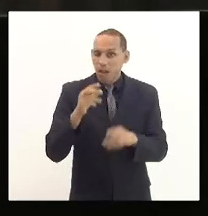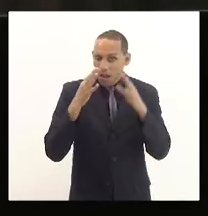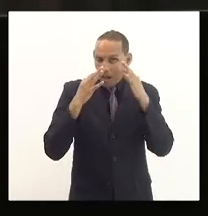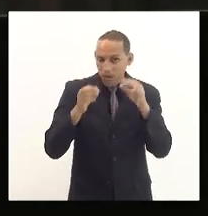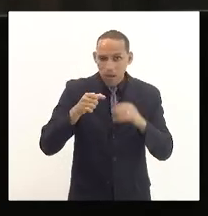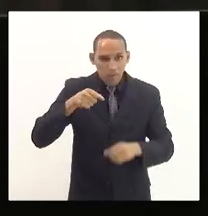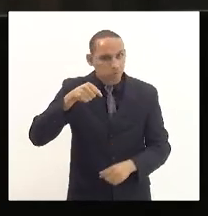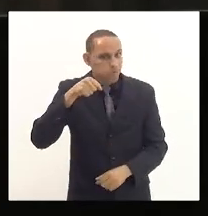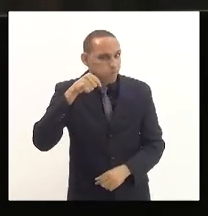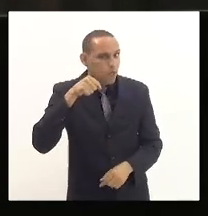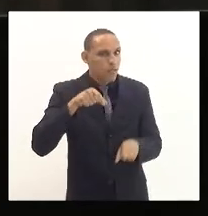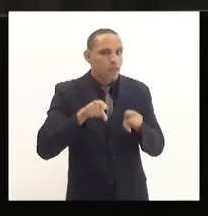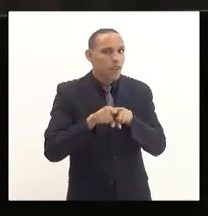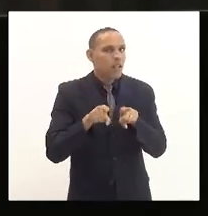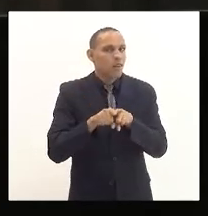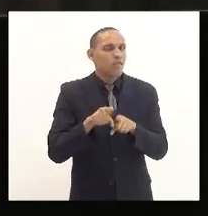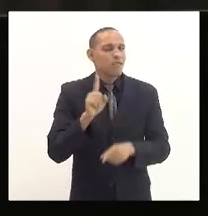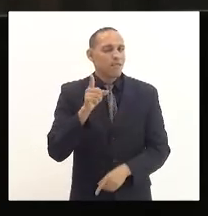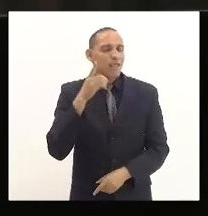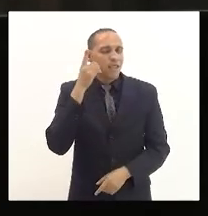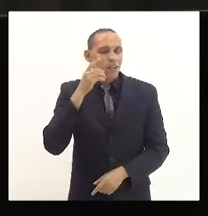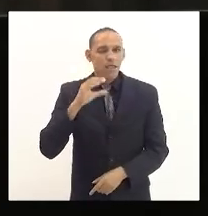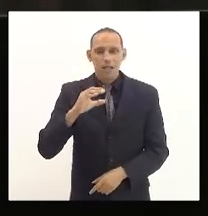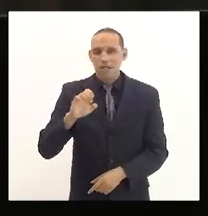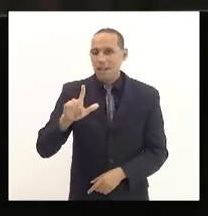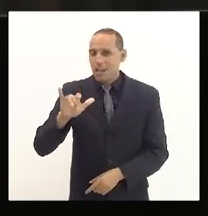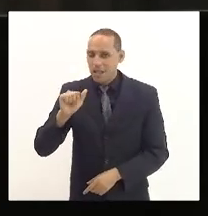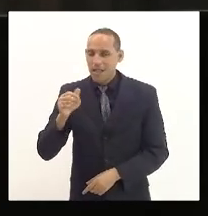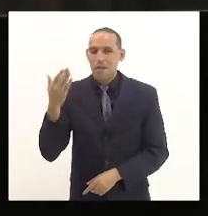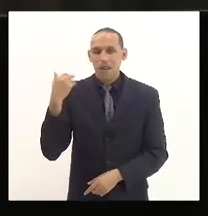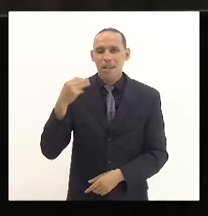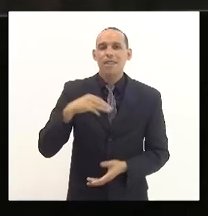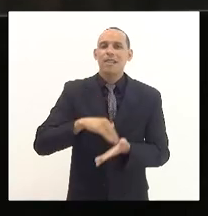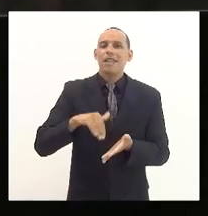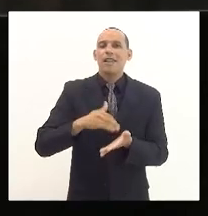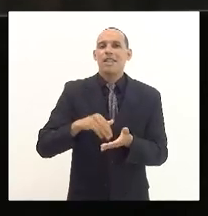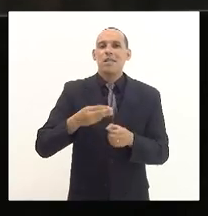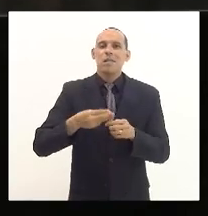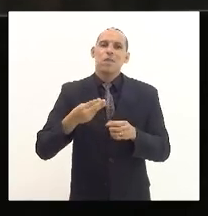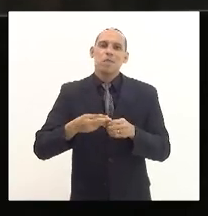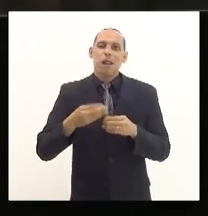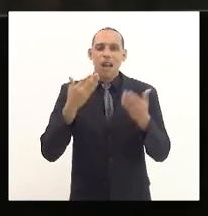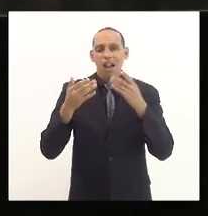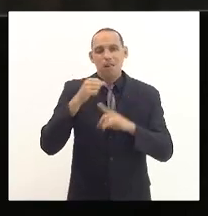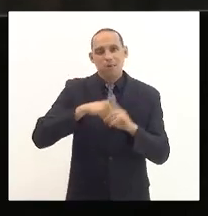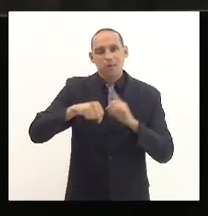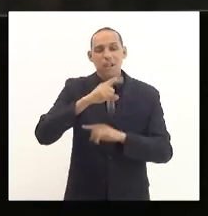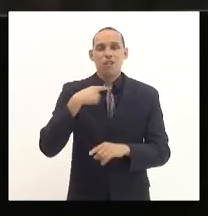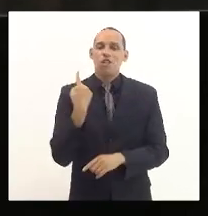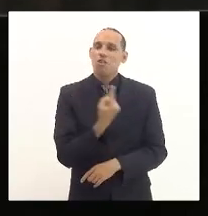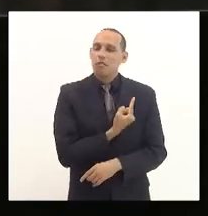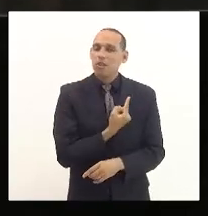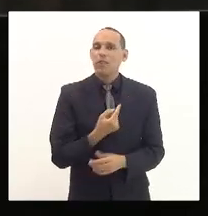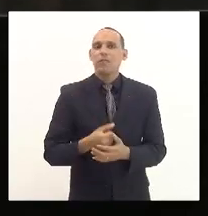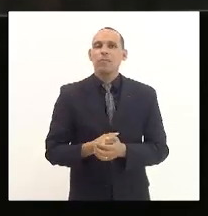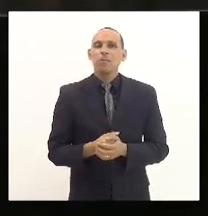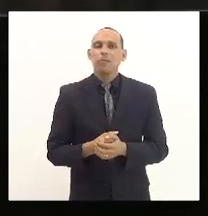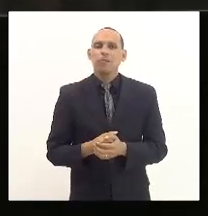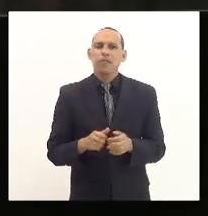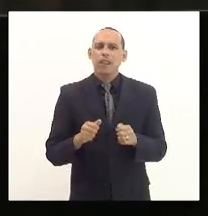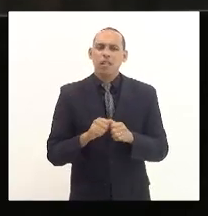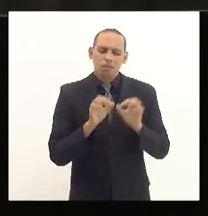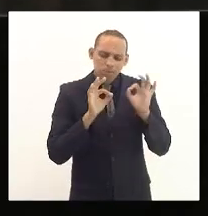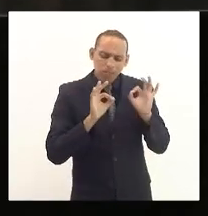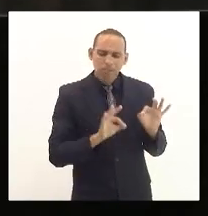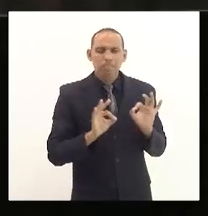deputada Célia que também foi Secretária Municipal de assistência social fazendo nós temos lutado para fazer bonito